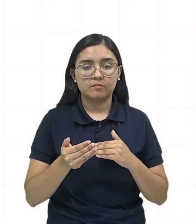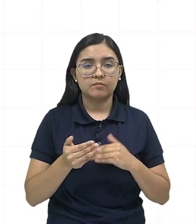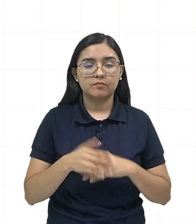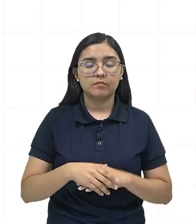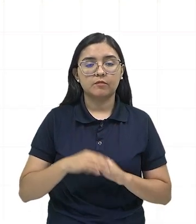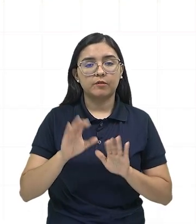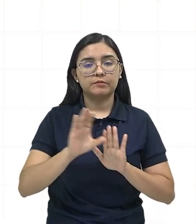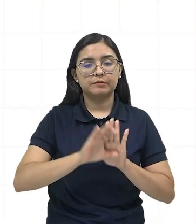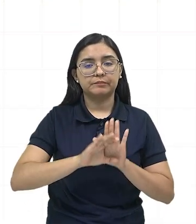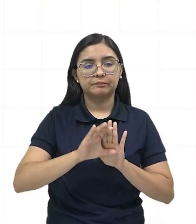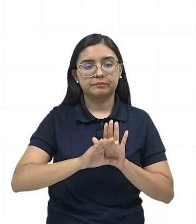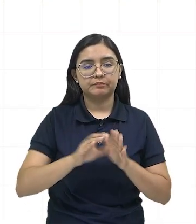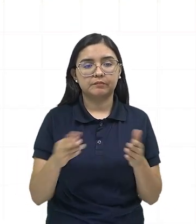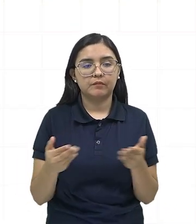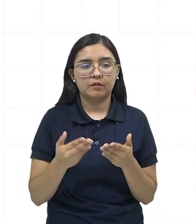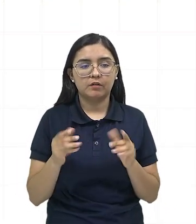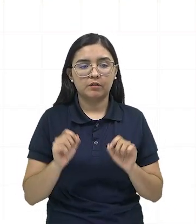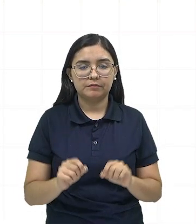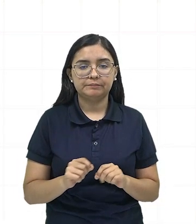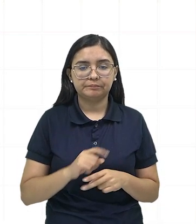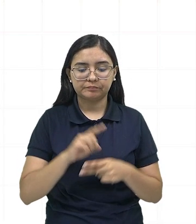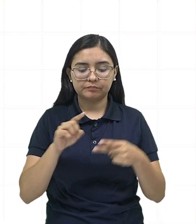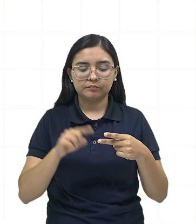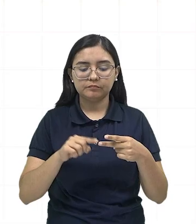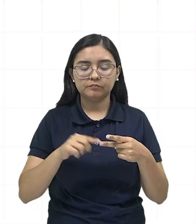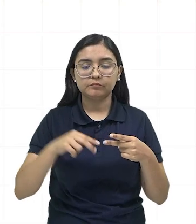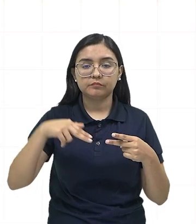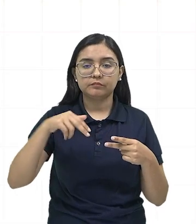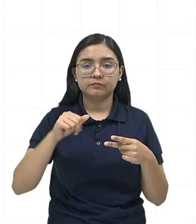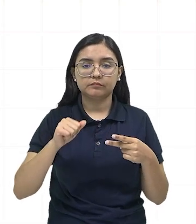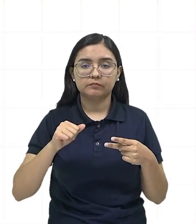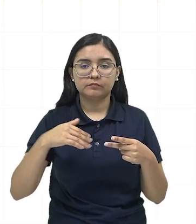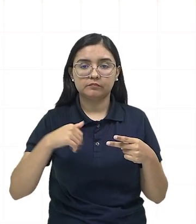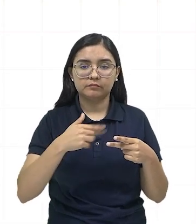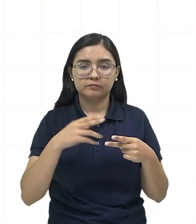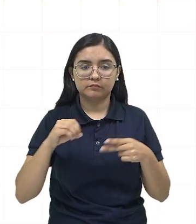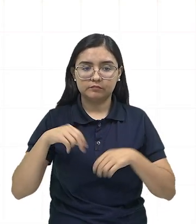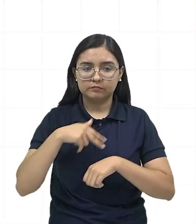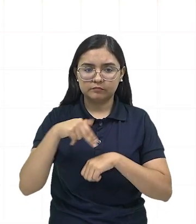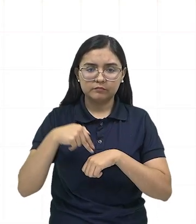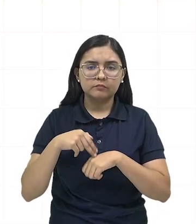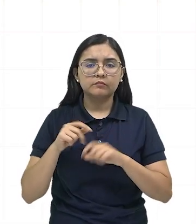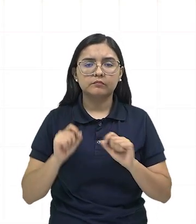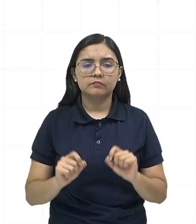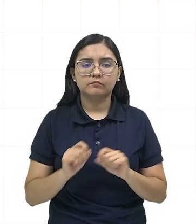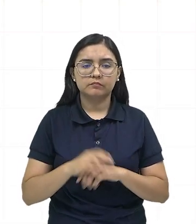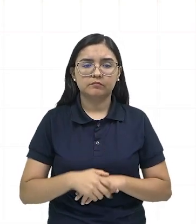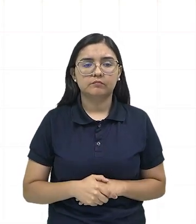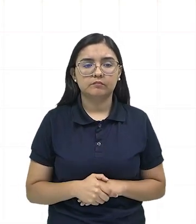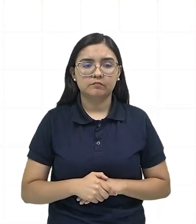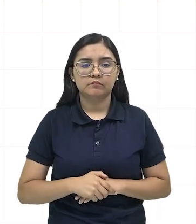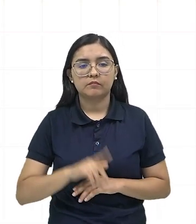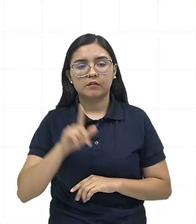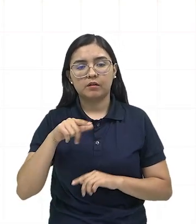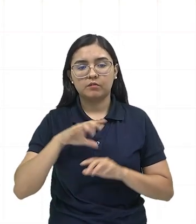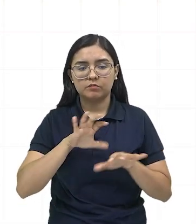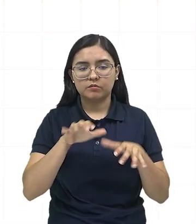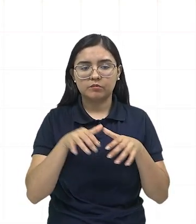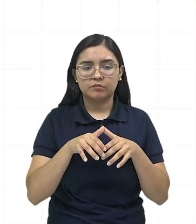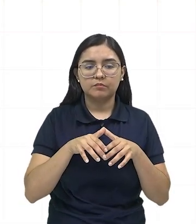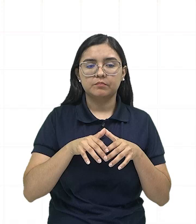aos conceitos, vamos falar sobre nação. Uma nação refere-se a um grupo